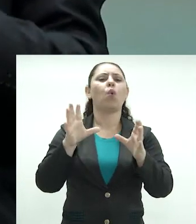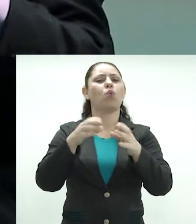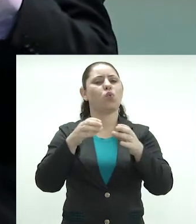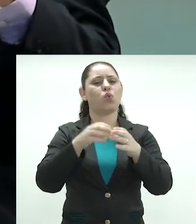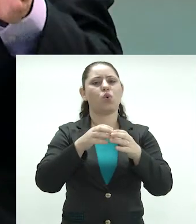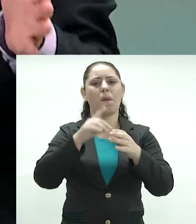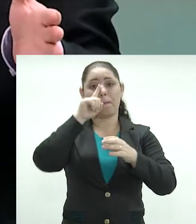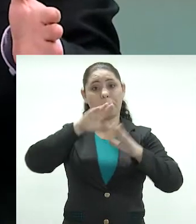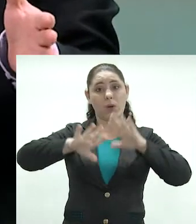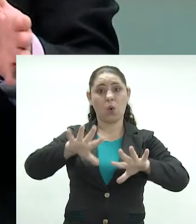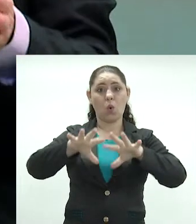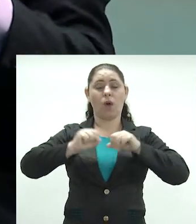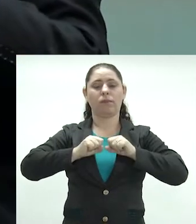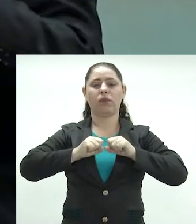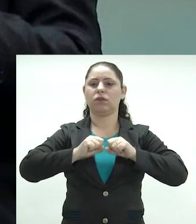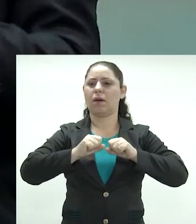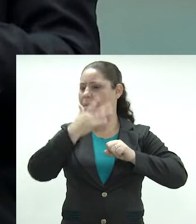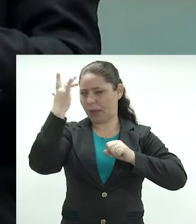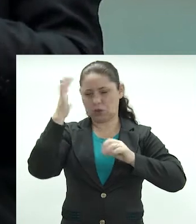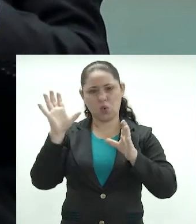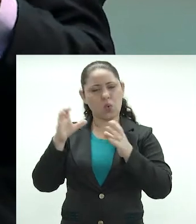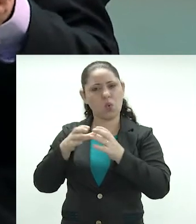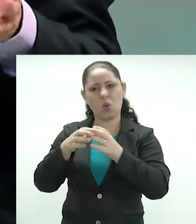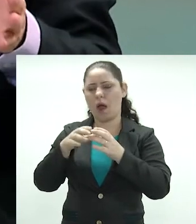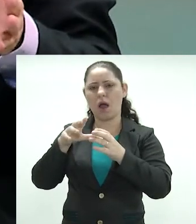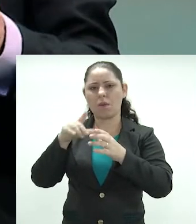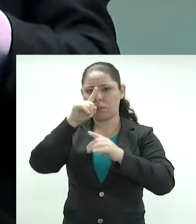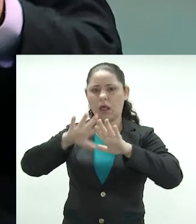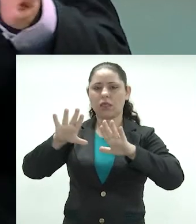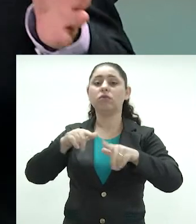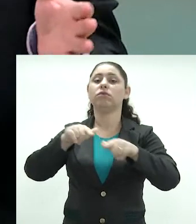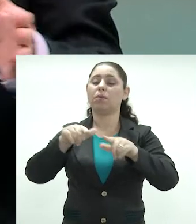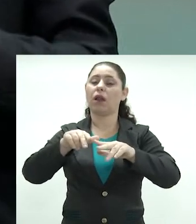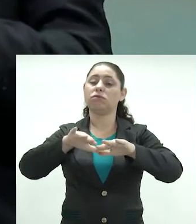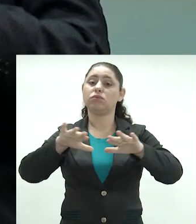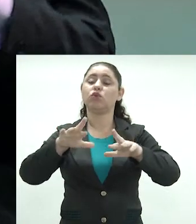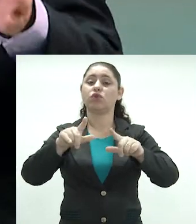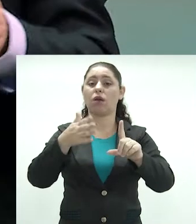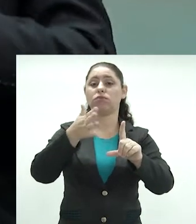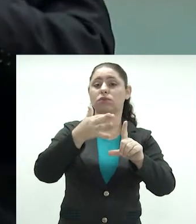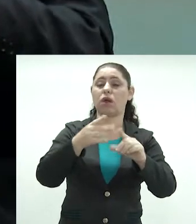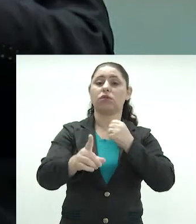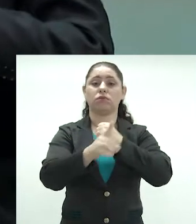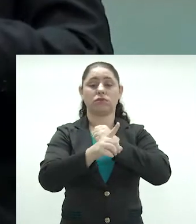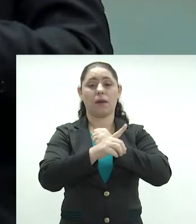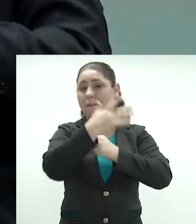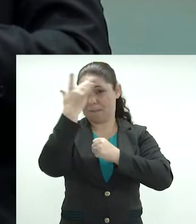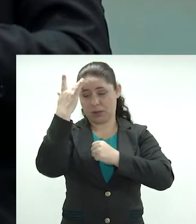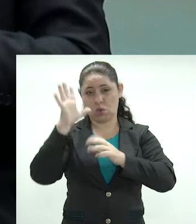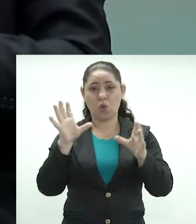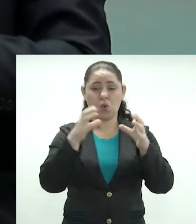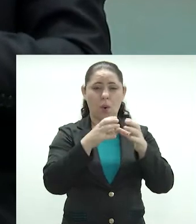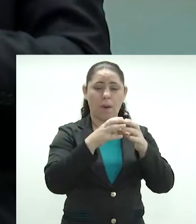Óbvio, aquelas pessoas do grupo de risco vão se prevenir. Aqueles que não forem do grupo de risco, rodízio de trabalho, forma de atuação, que seja